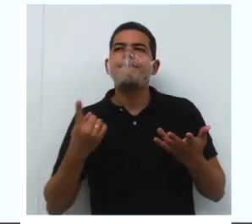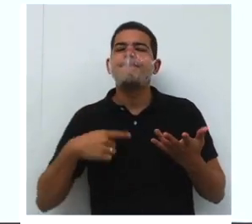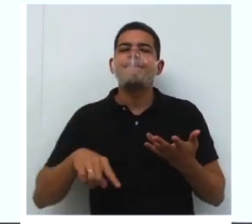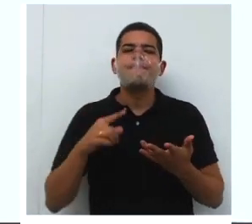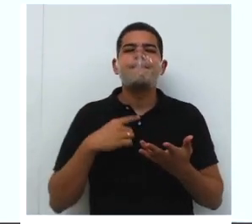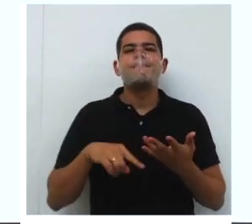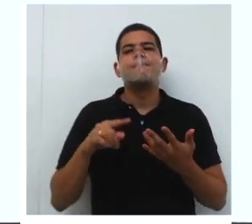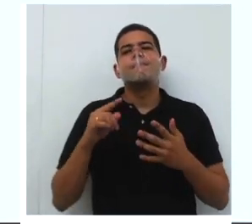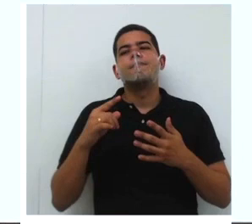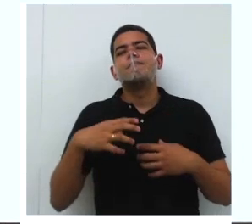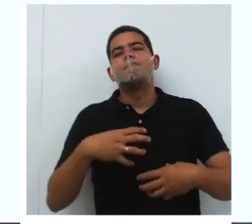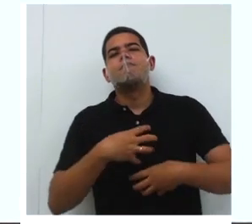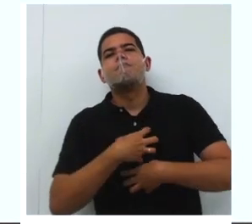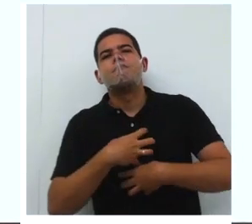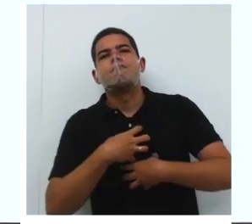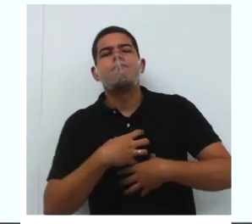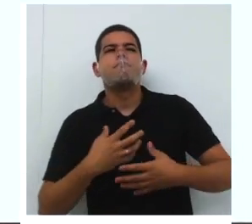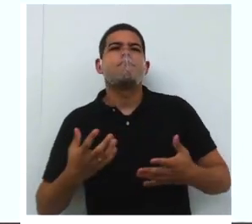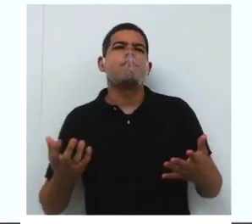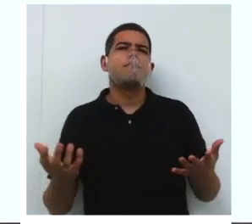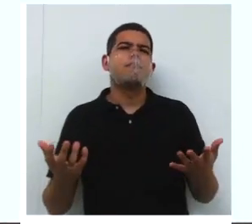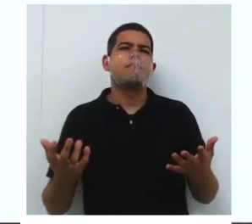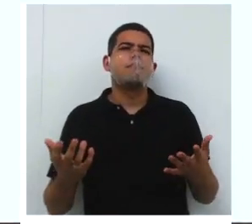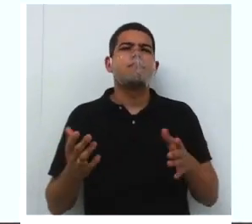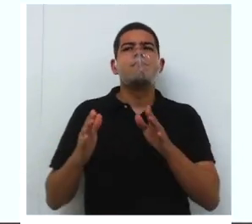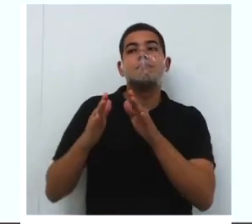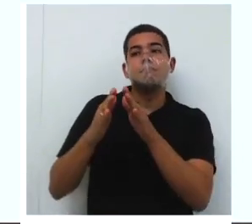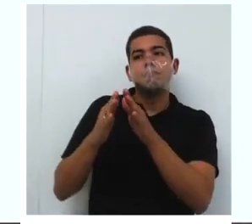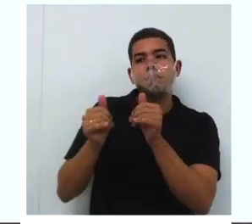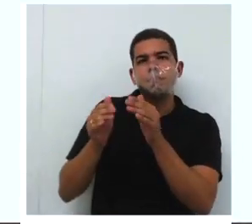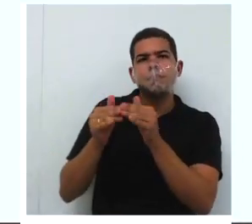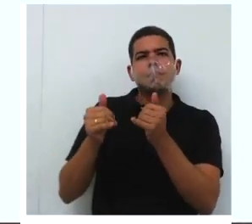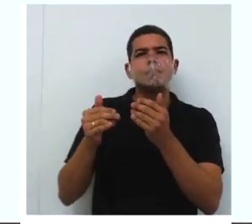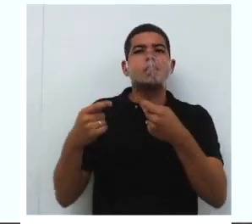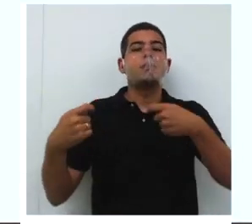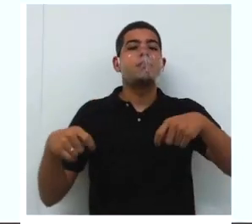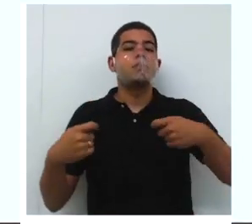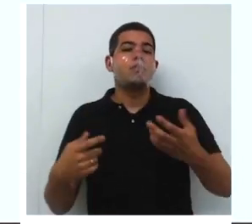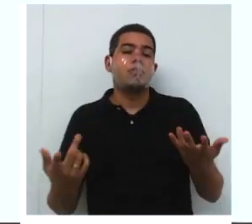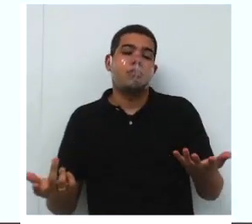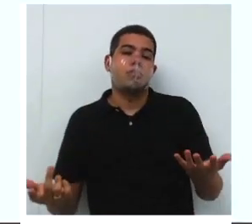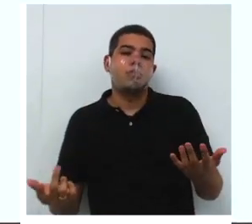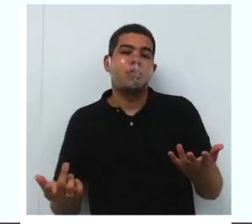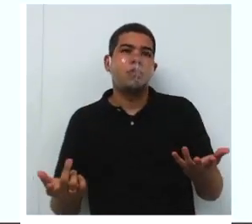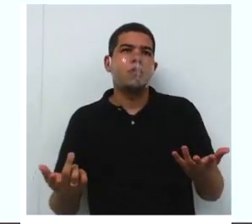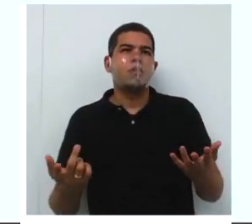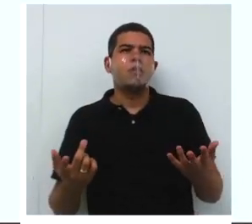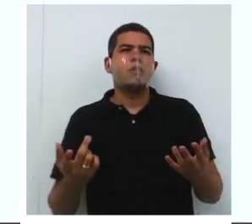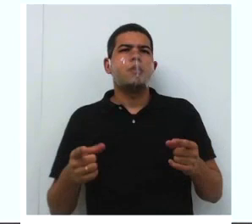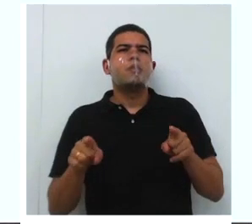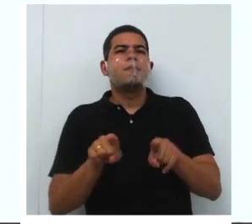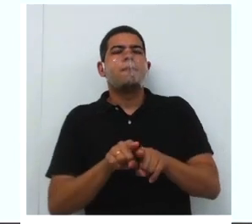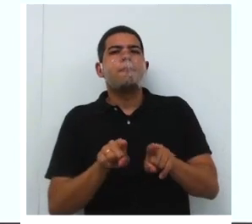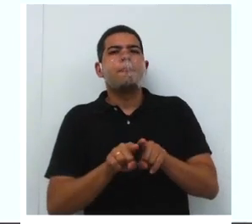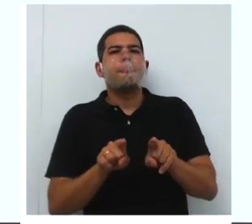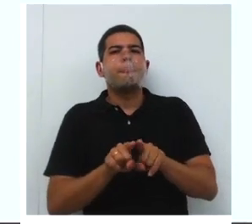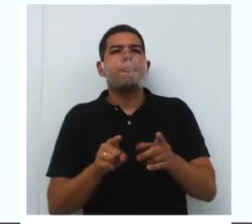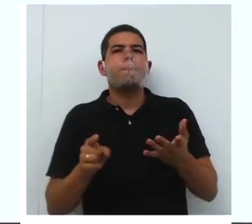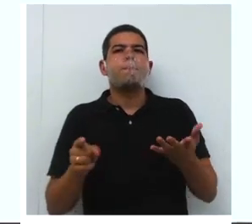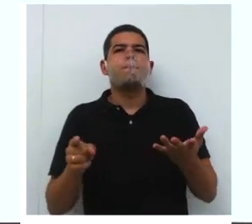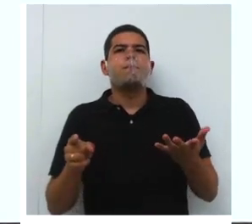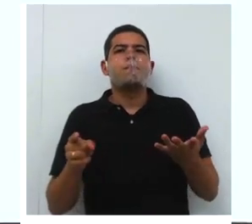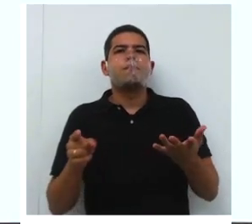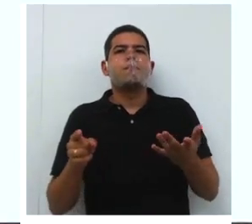de mostrar o que nós sentimos, pedir alguma coisa de que precisamos, é o modo de